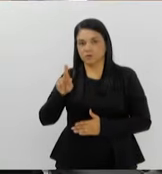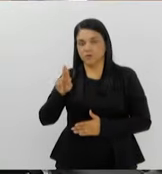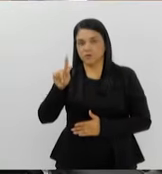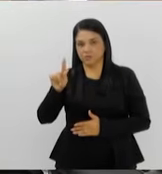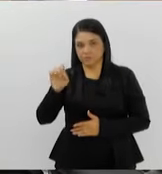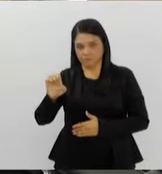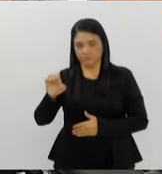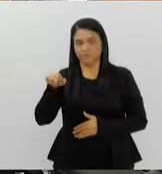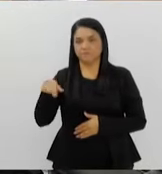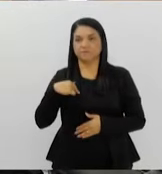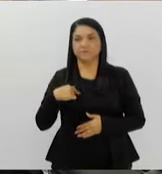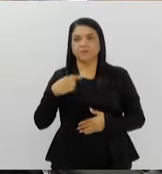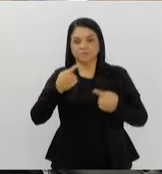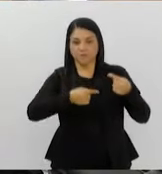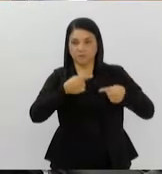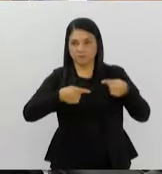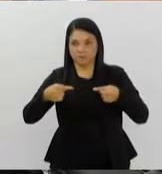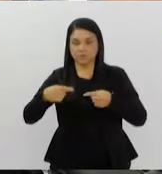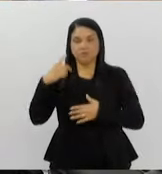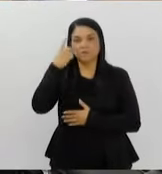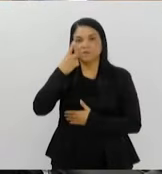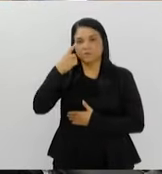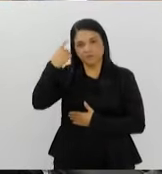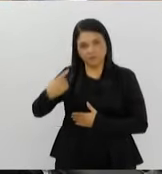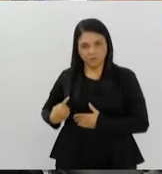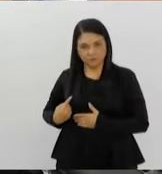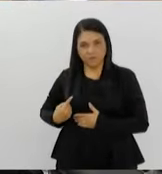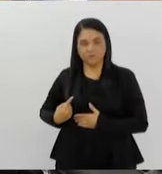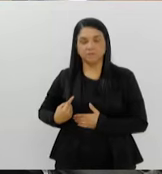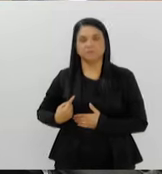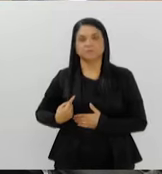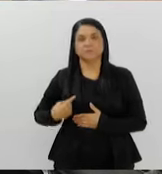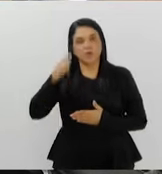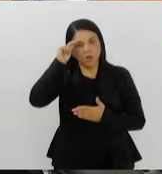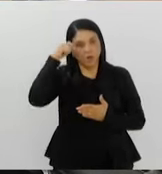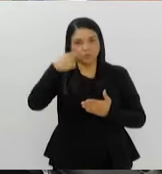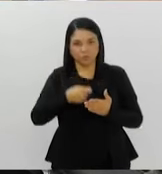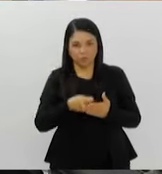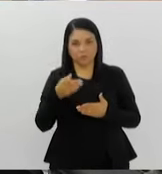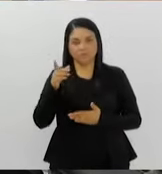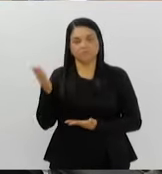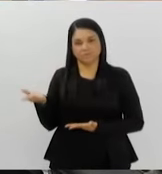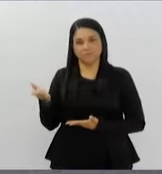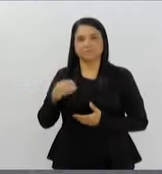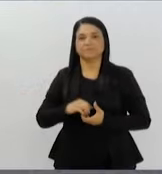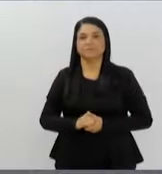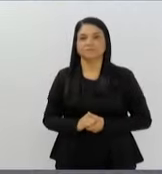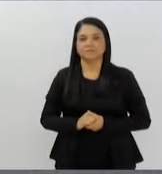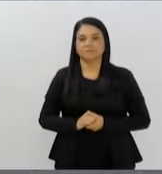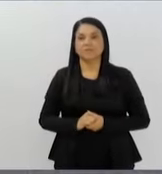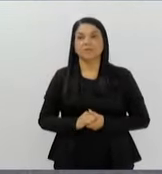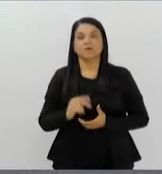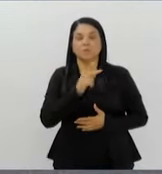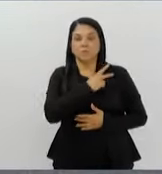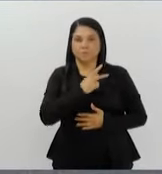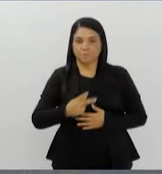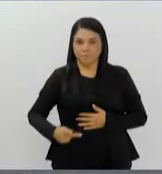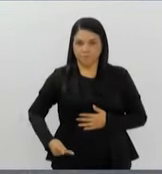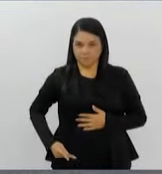Em discussão, para discutir, deputada autora Dani Monteiro, por favor. Senhor presidente,